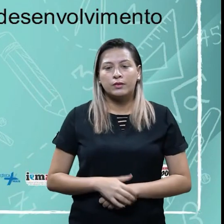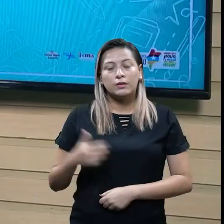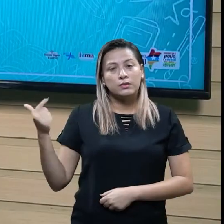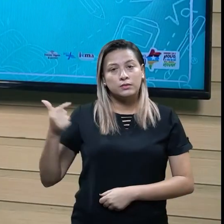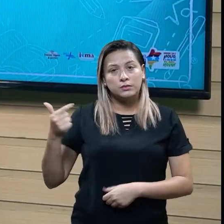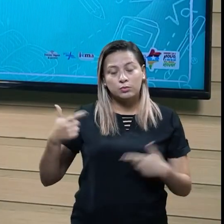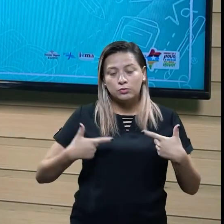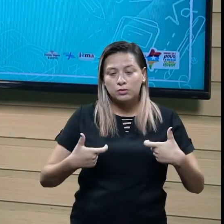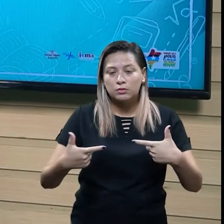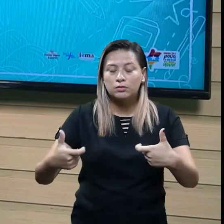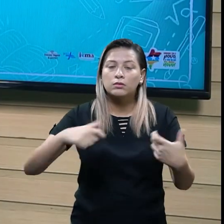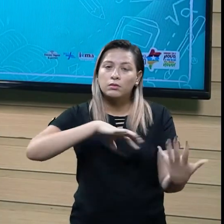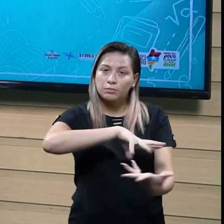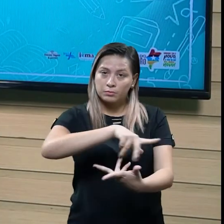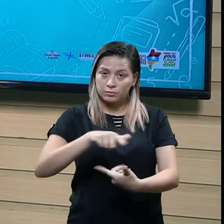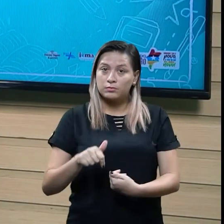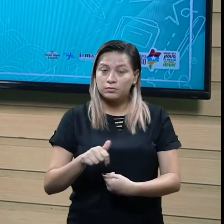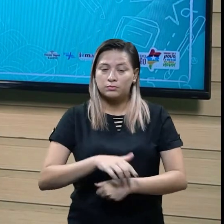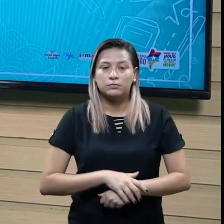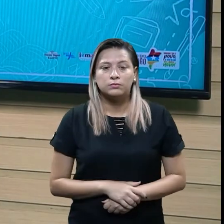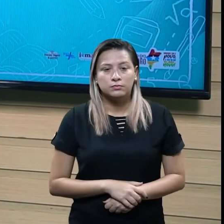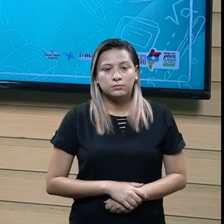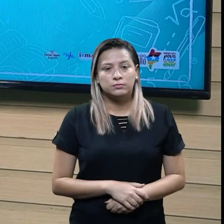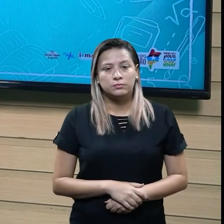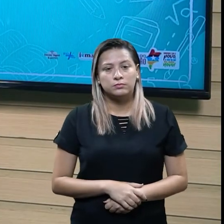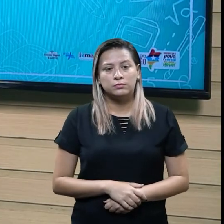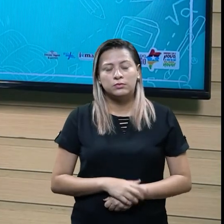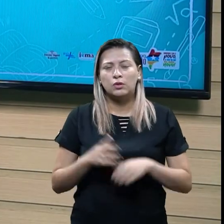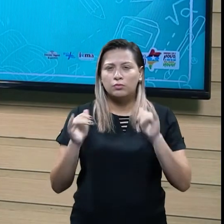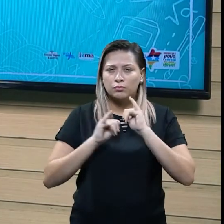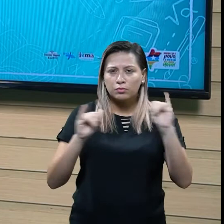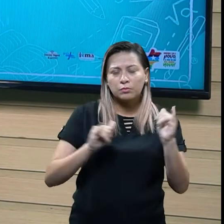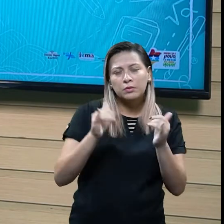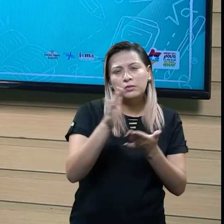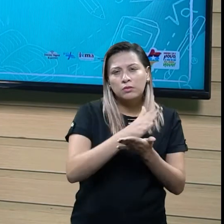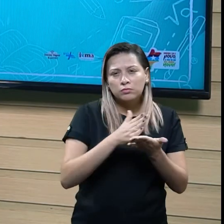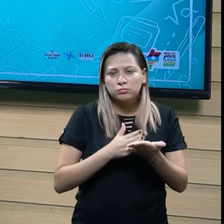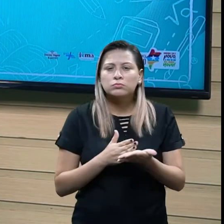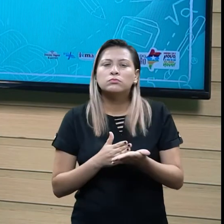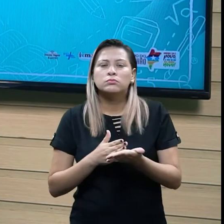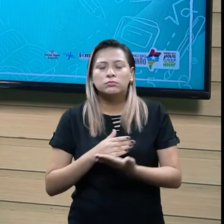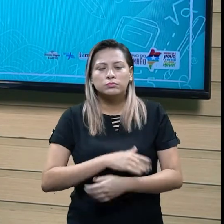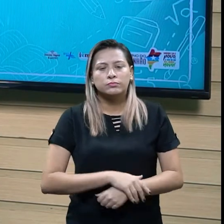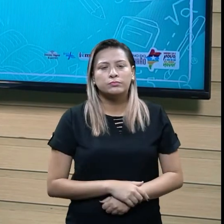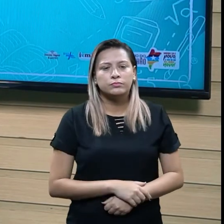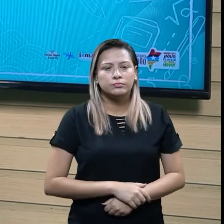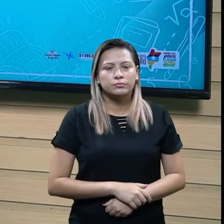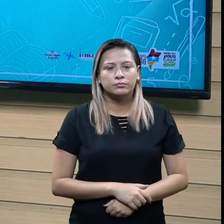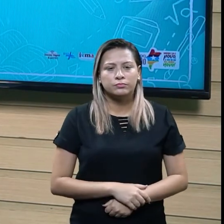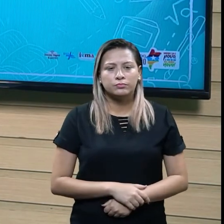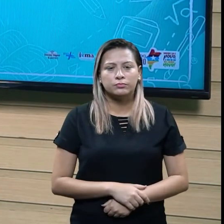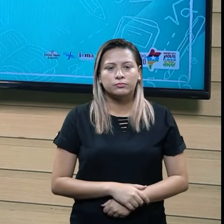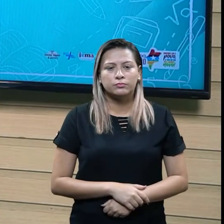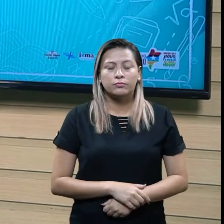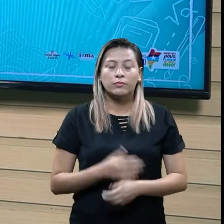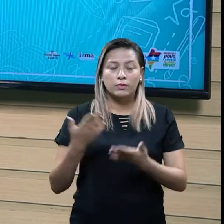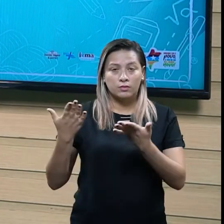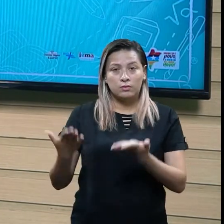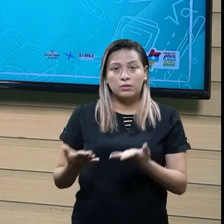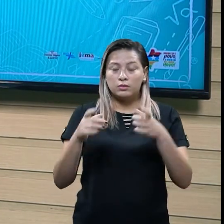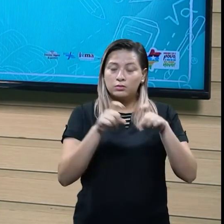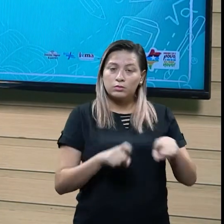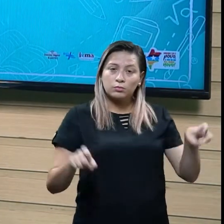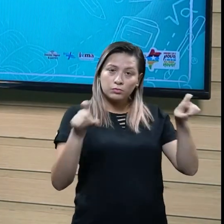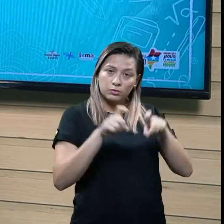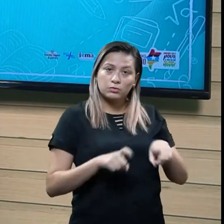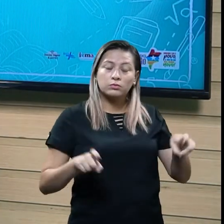Mundial. Para que algumas informações fossem passadas para os aliados, esses